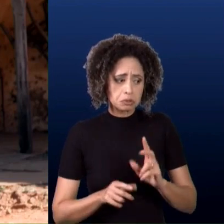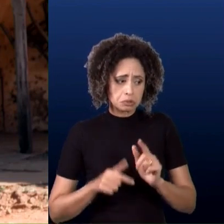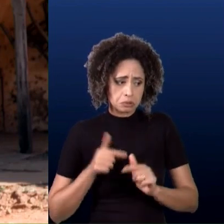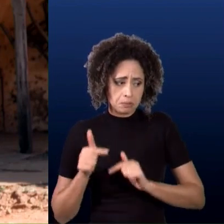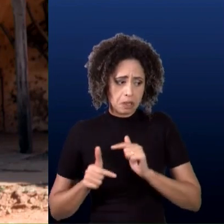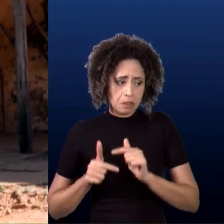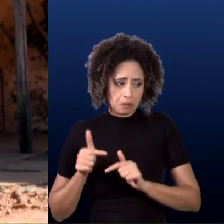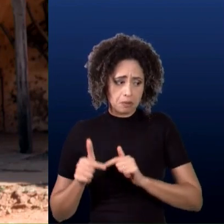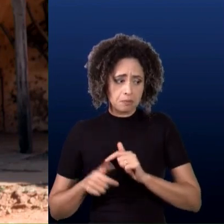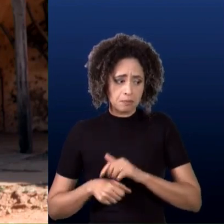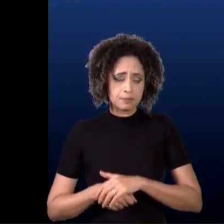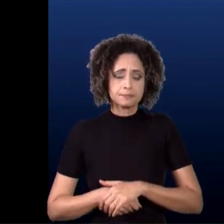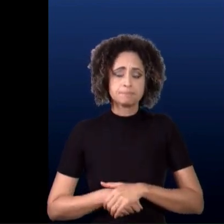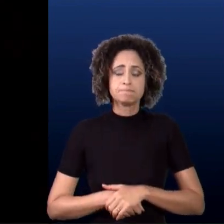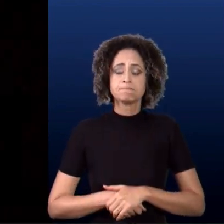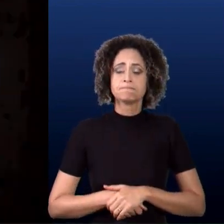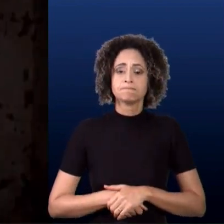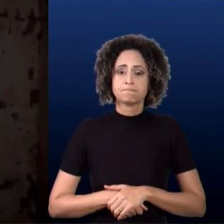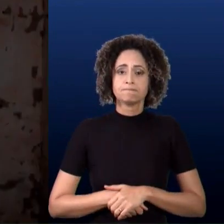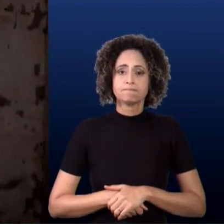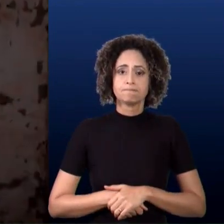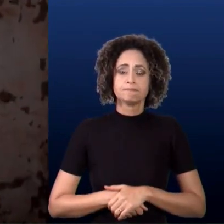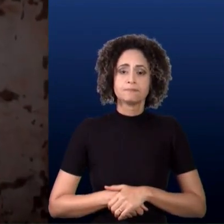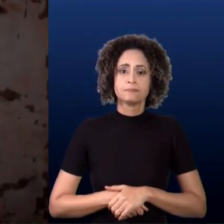permitir continuar trabalhando.